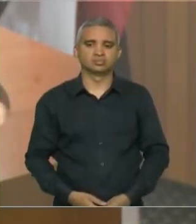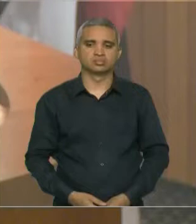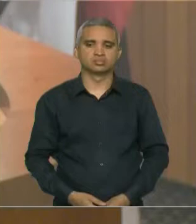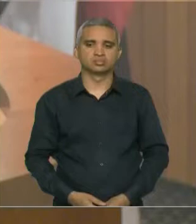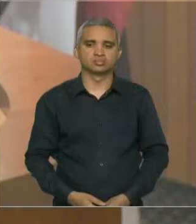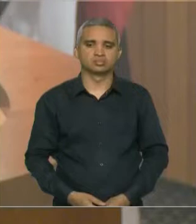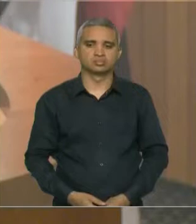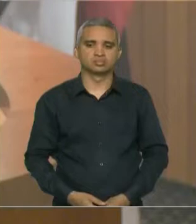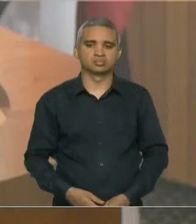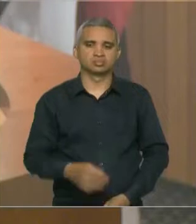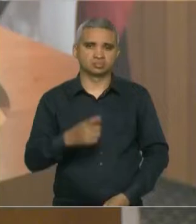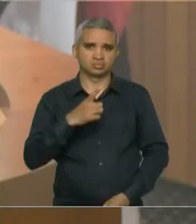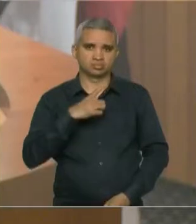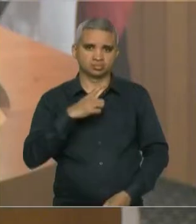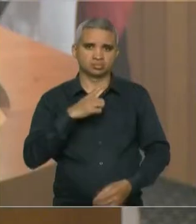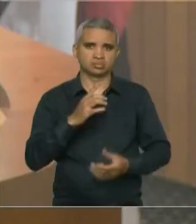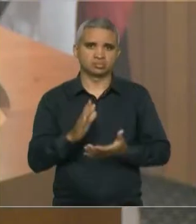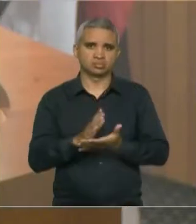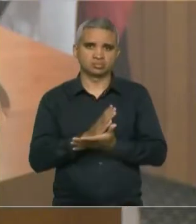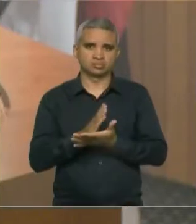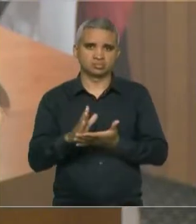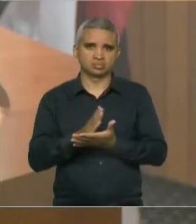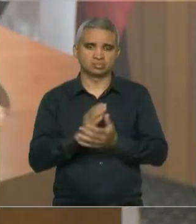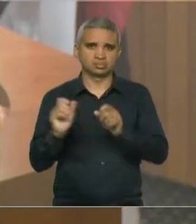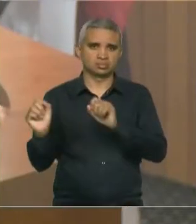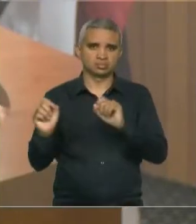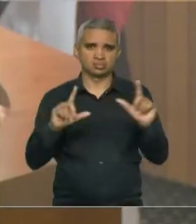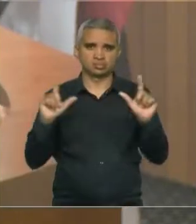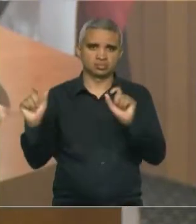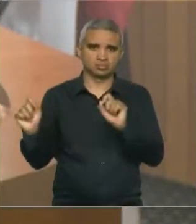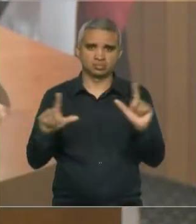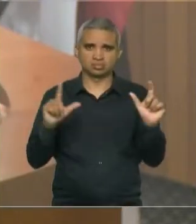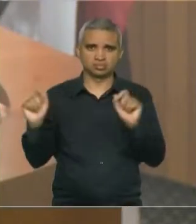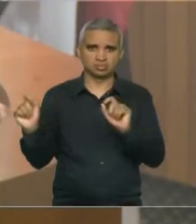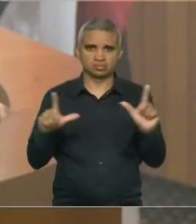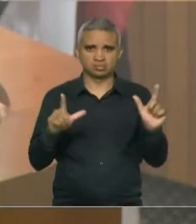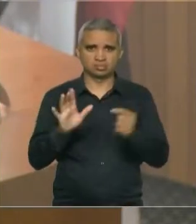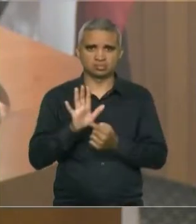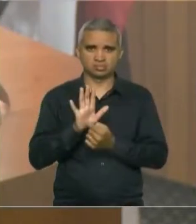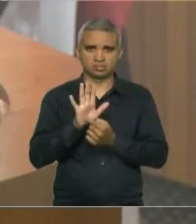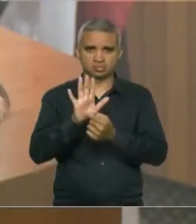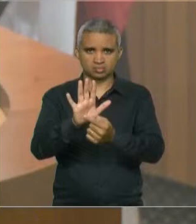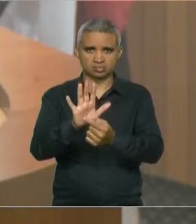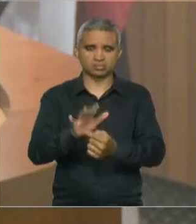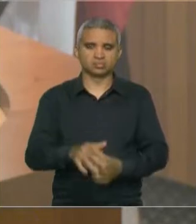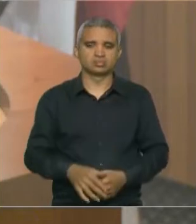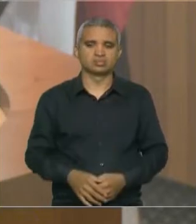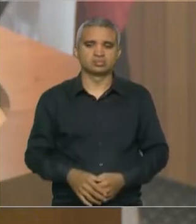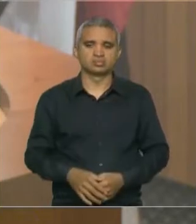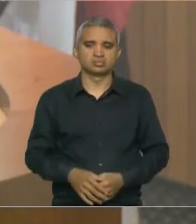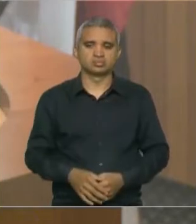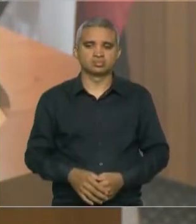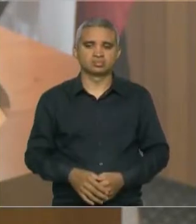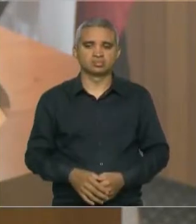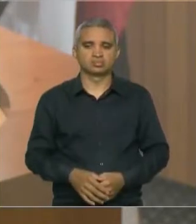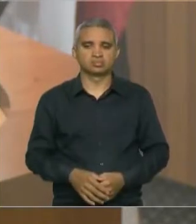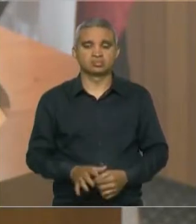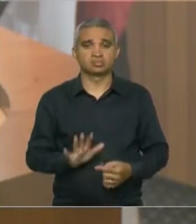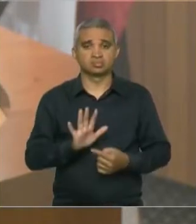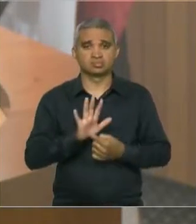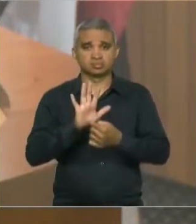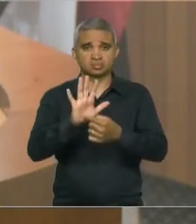alguns slides para demonstrar e até para auxiliar no que vou falar no dia de